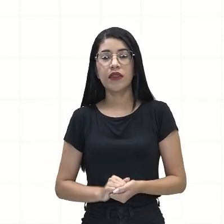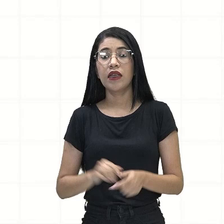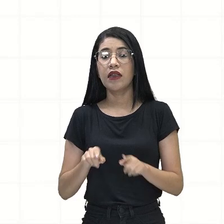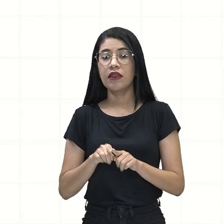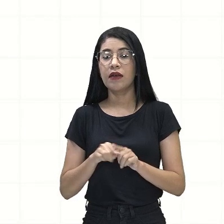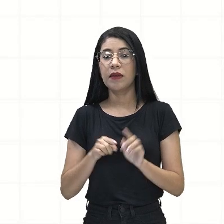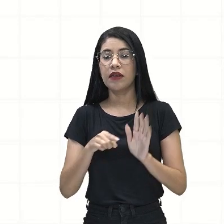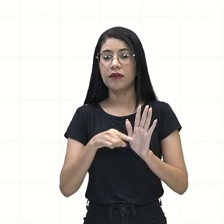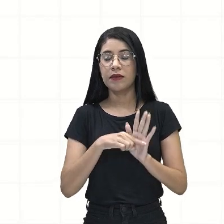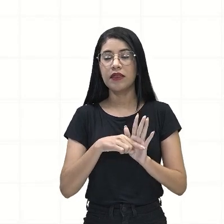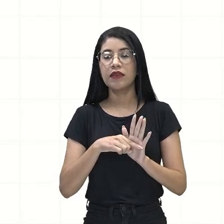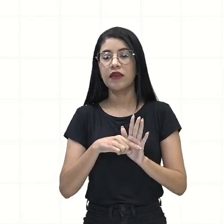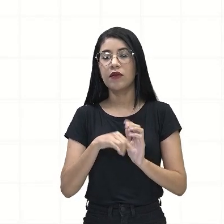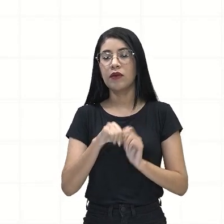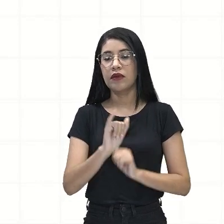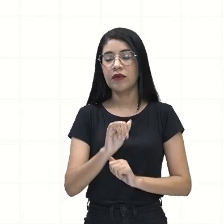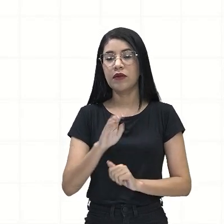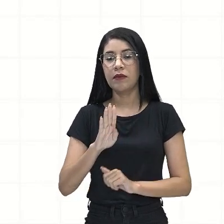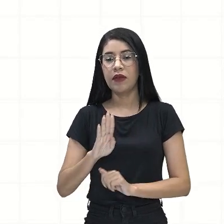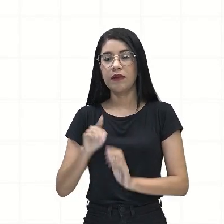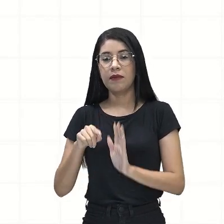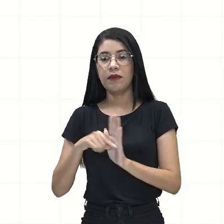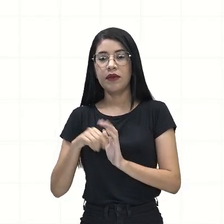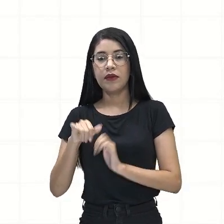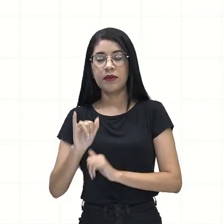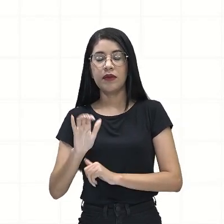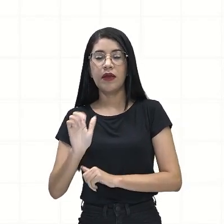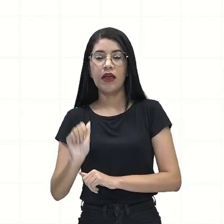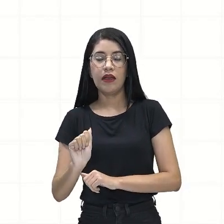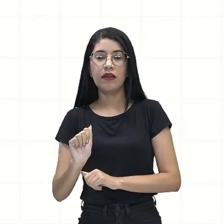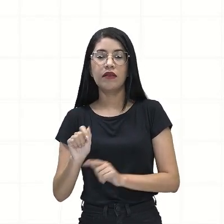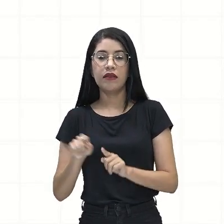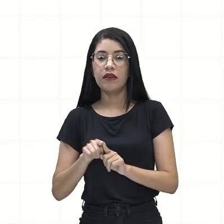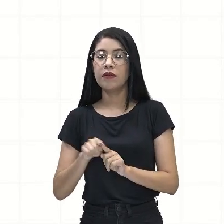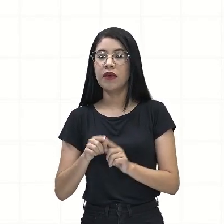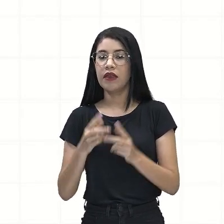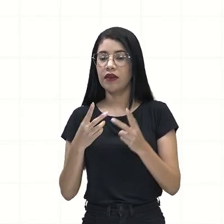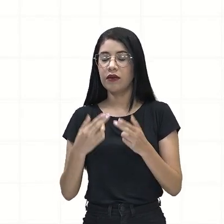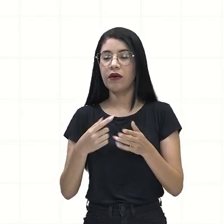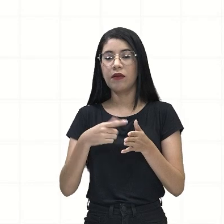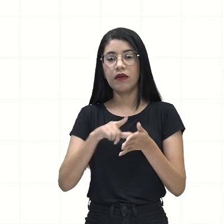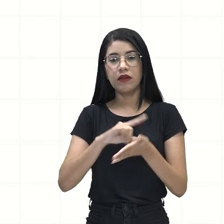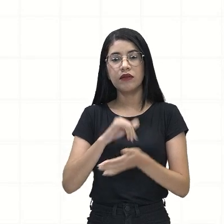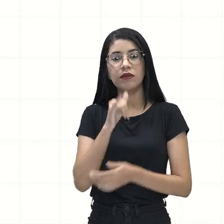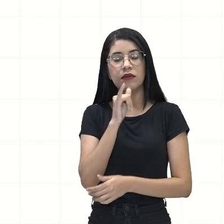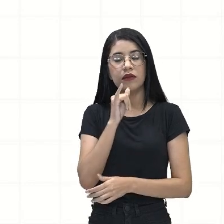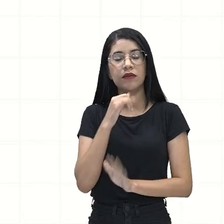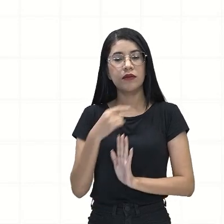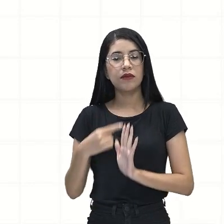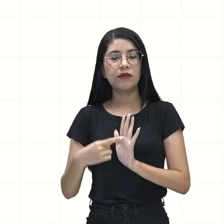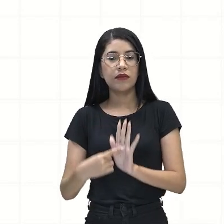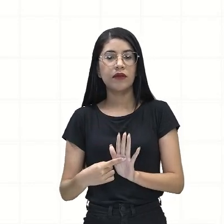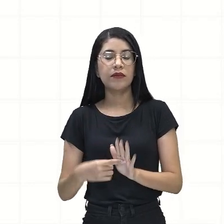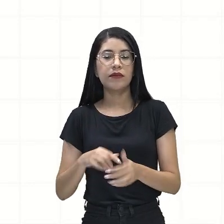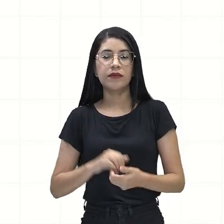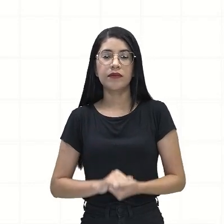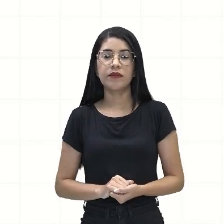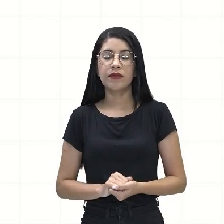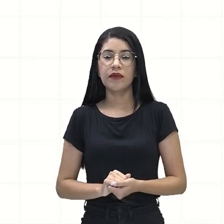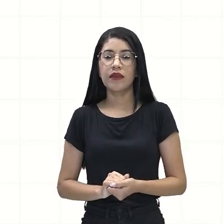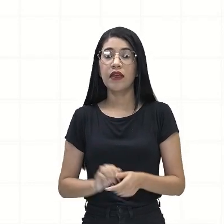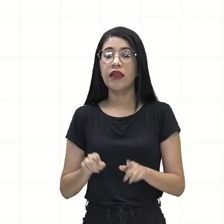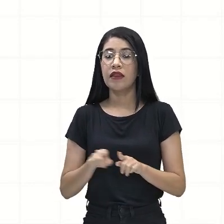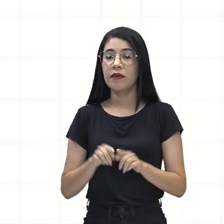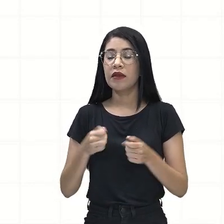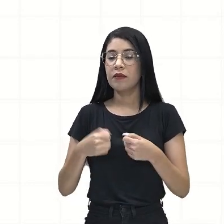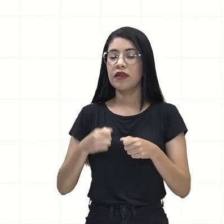fez quando o segmento é paralelo ao eixo Y, né? Que é YB menos YA. Mas também